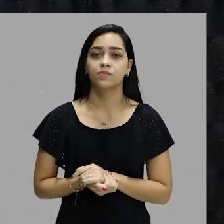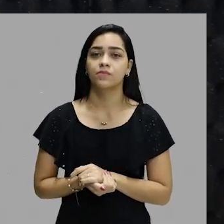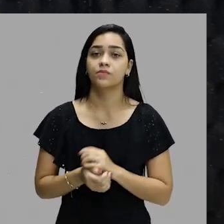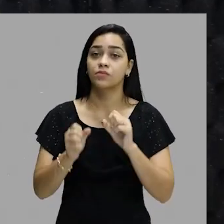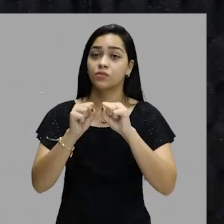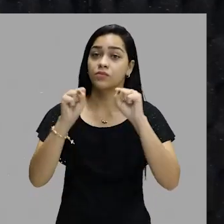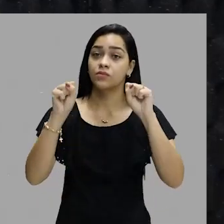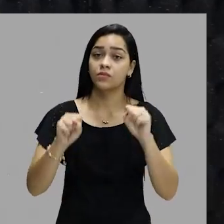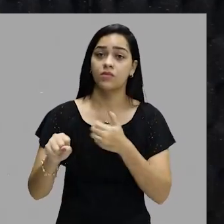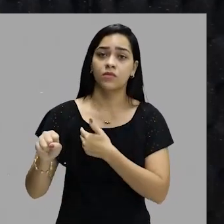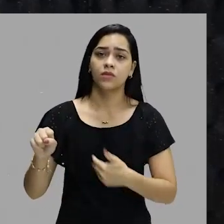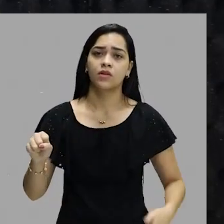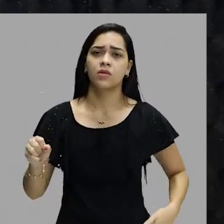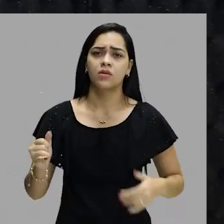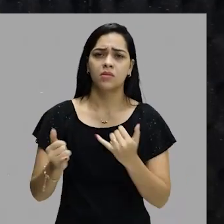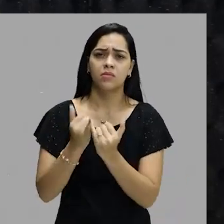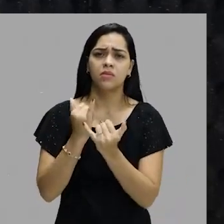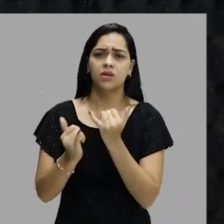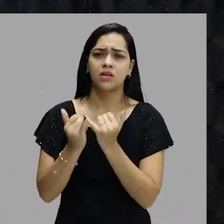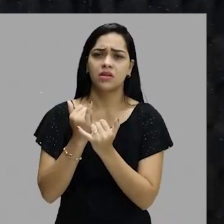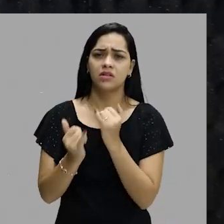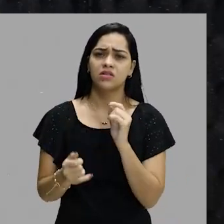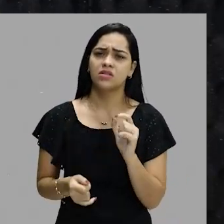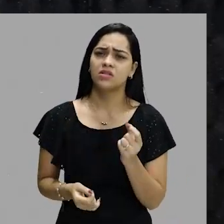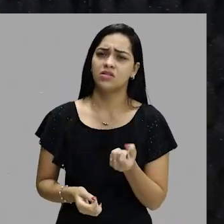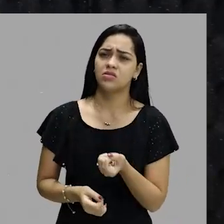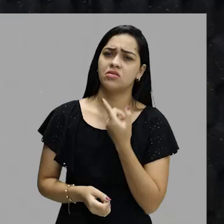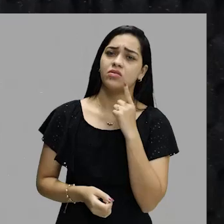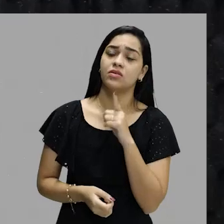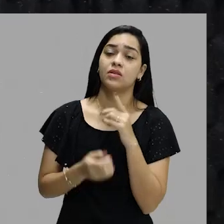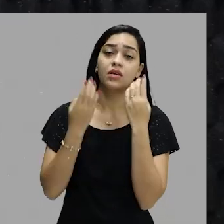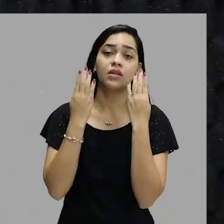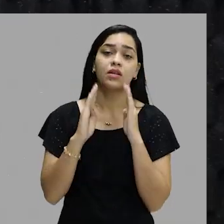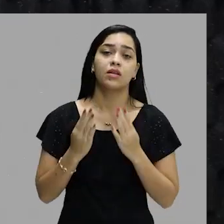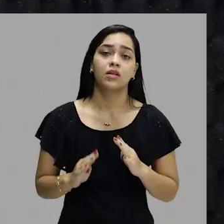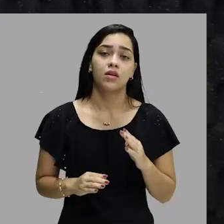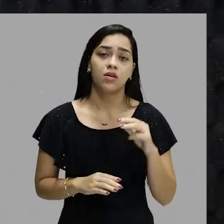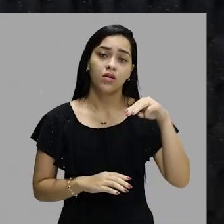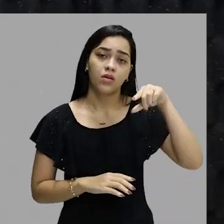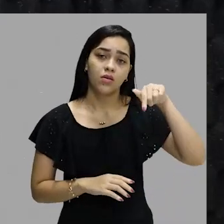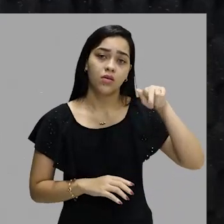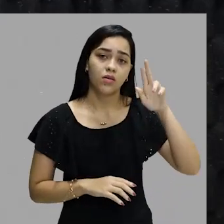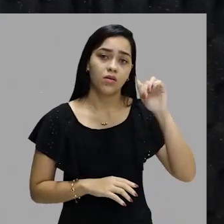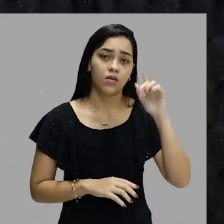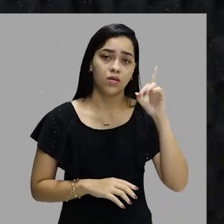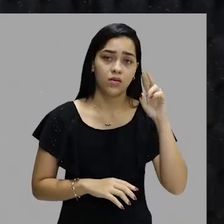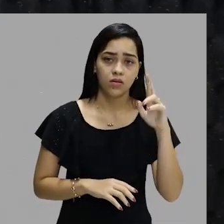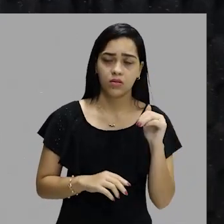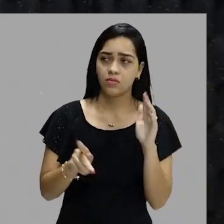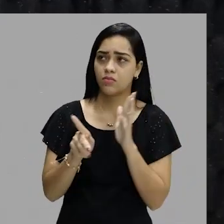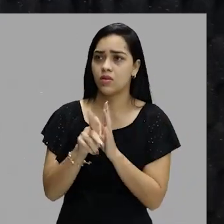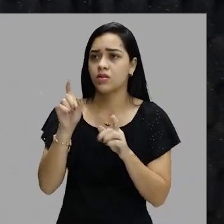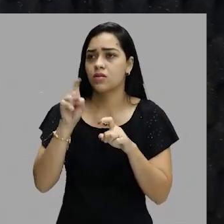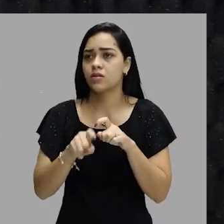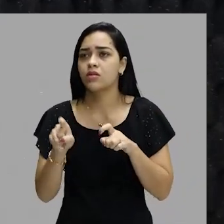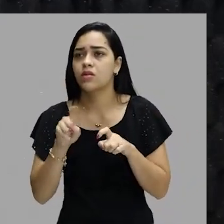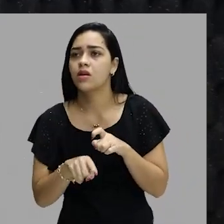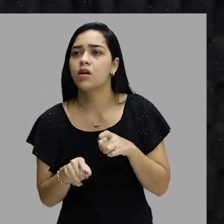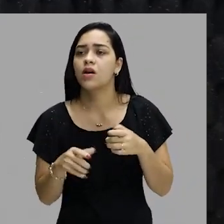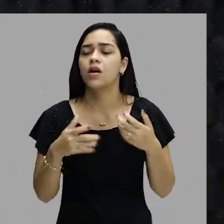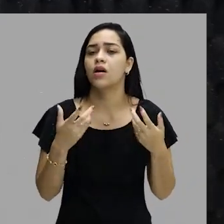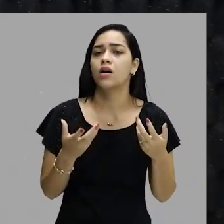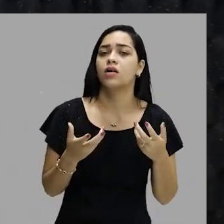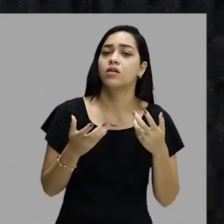sistema de governo. Parece assim estranho você analisar uma quadra com questão de sensualidade, com questão